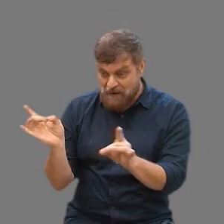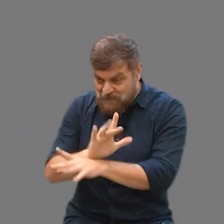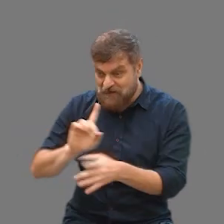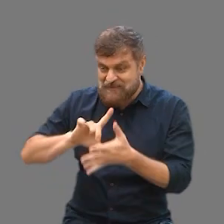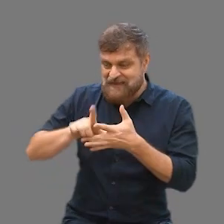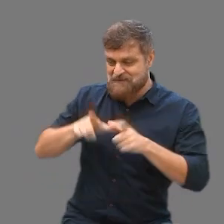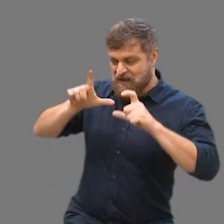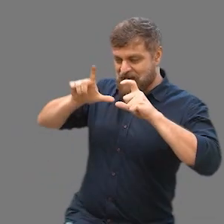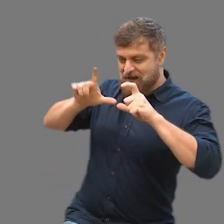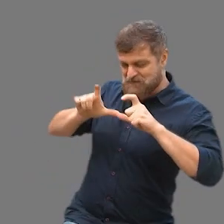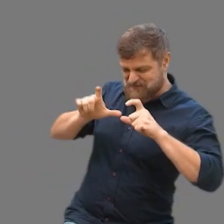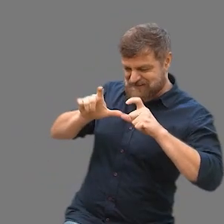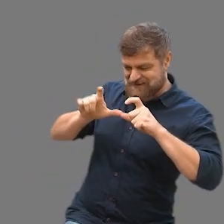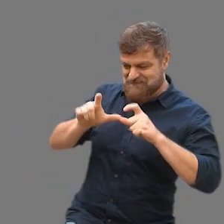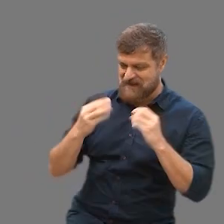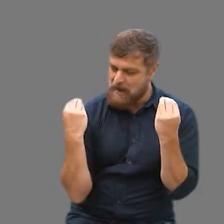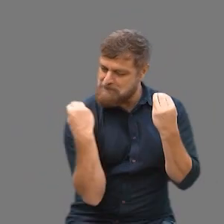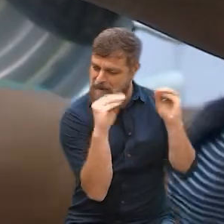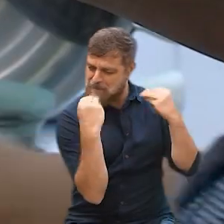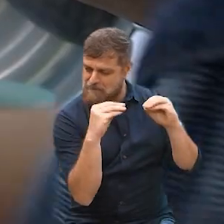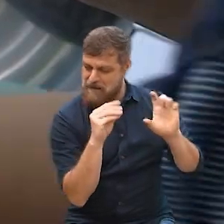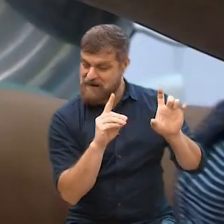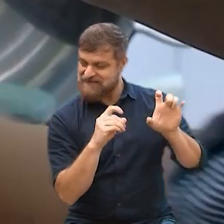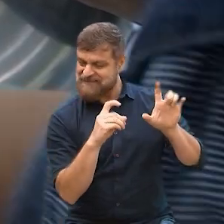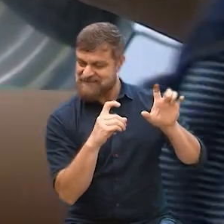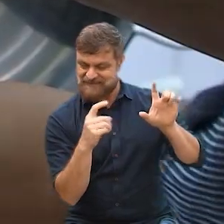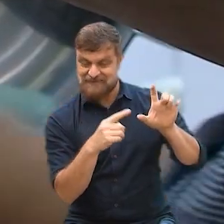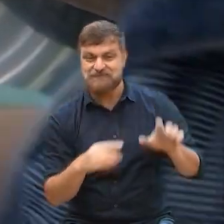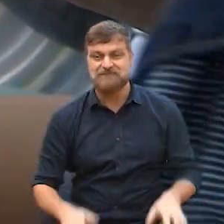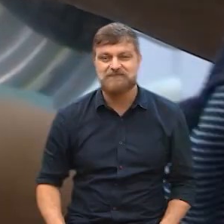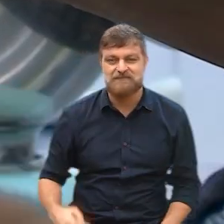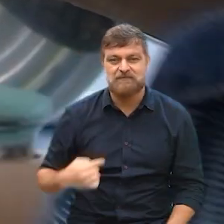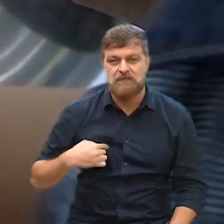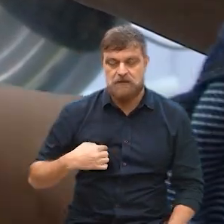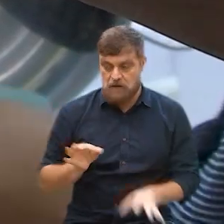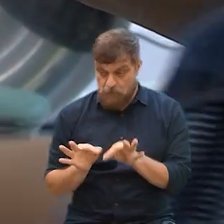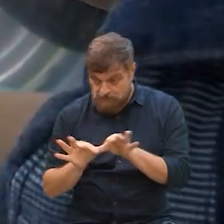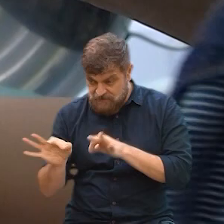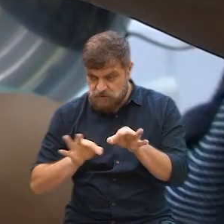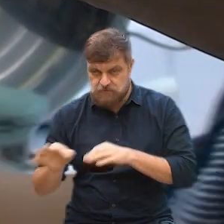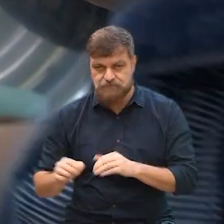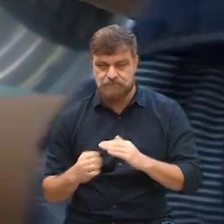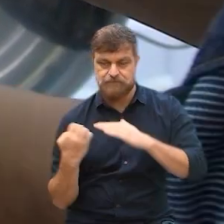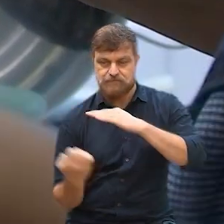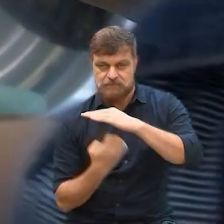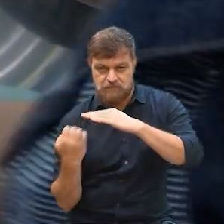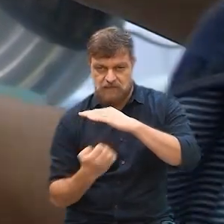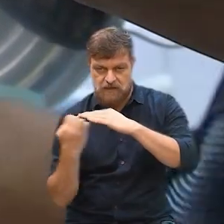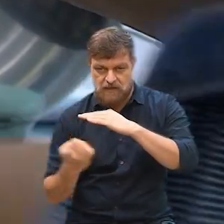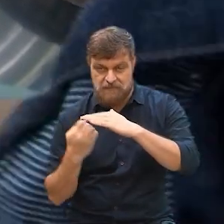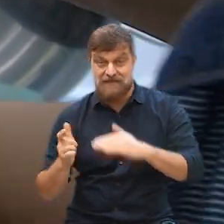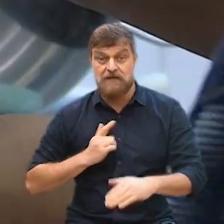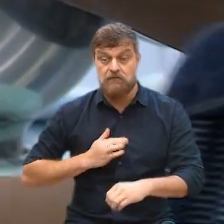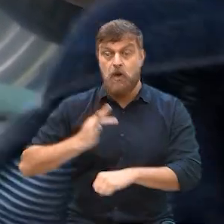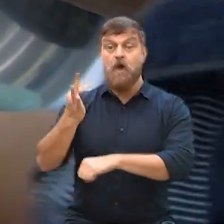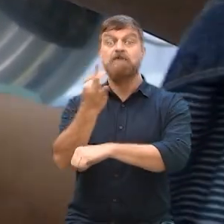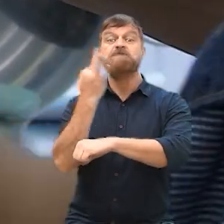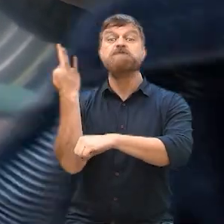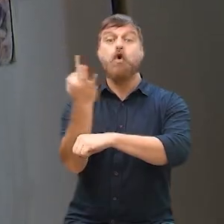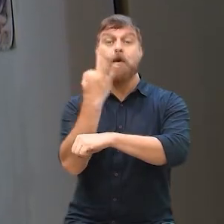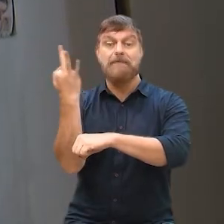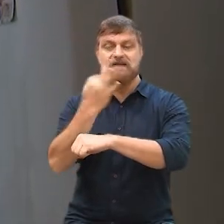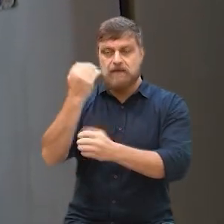eu conseguir fotografar, porque eu amo. Com o planejamento, a empresa foi formalizada no início de